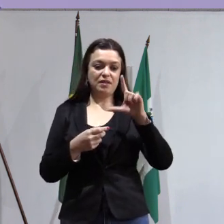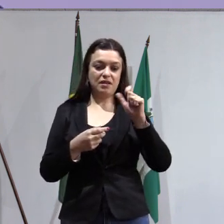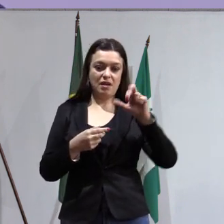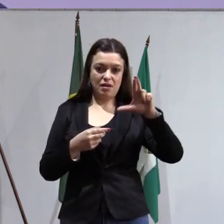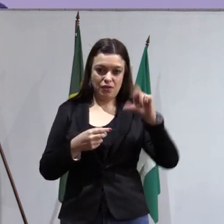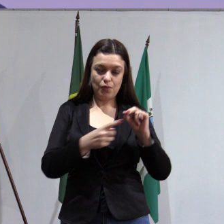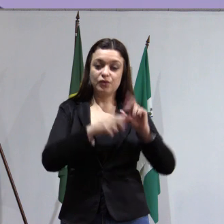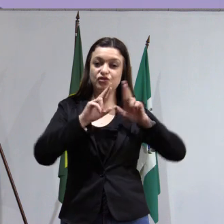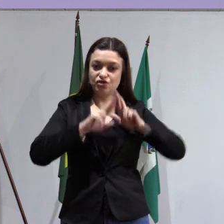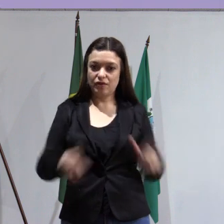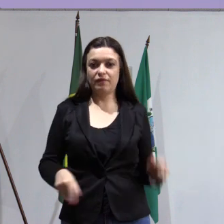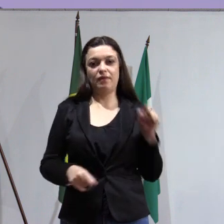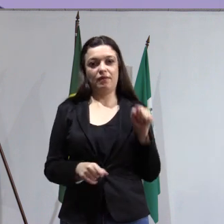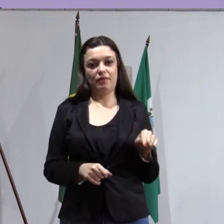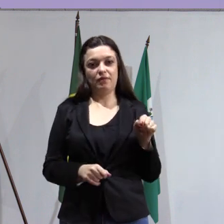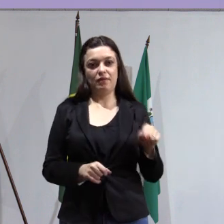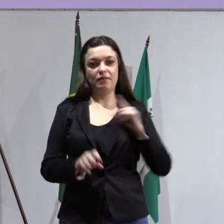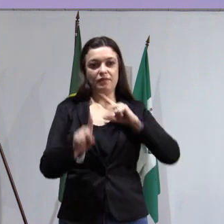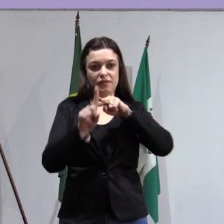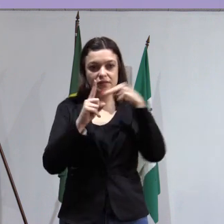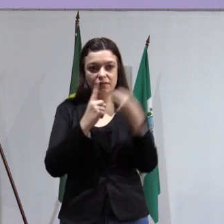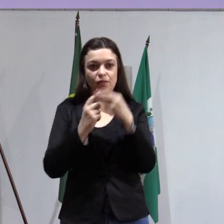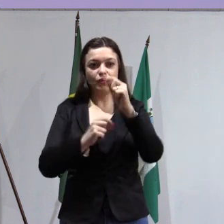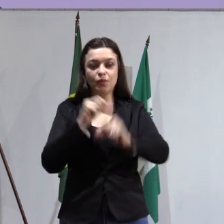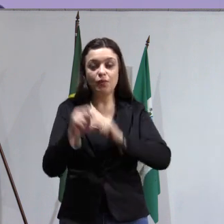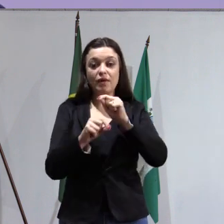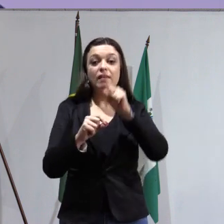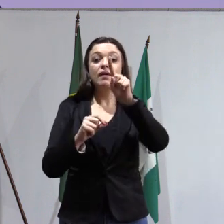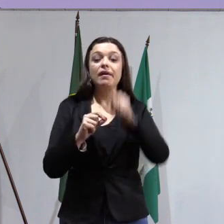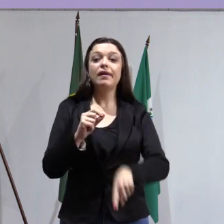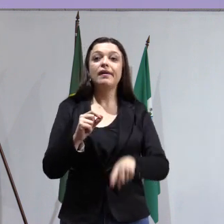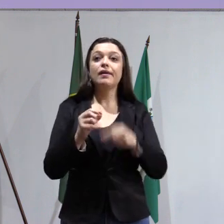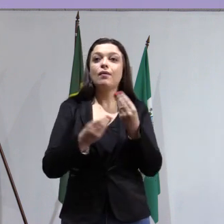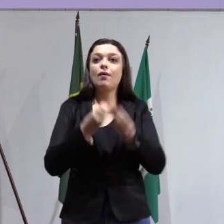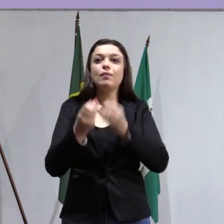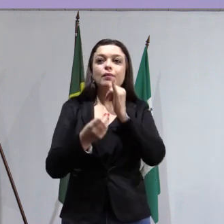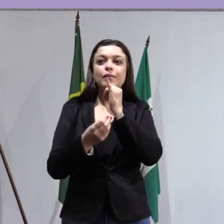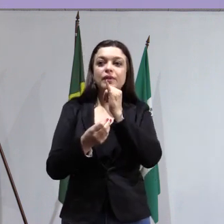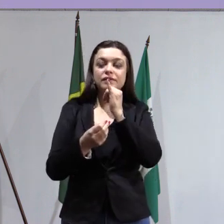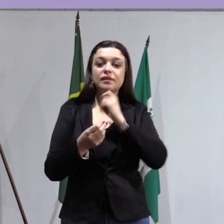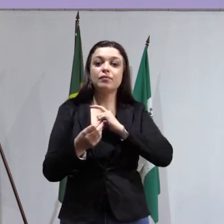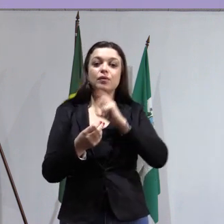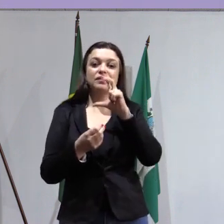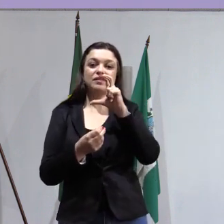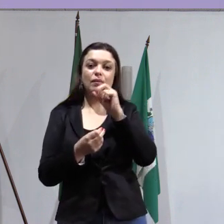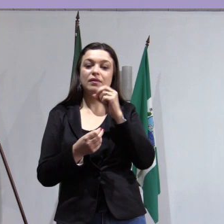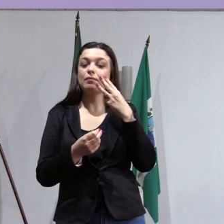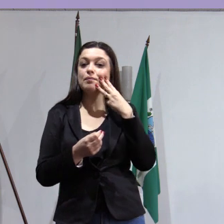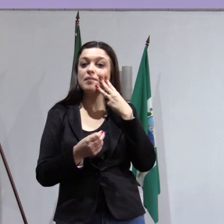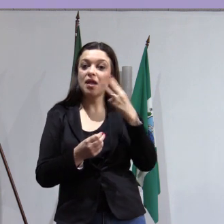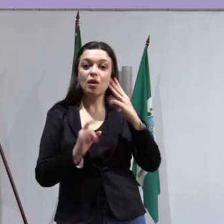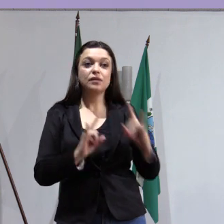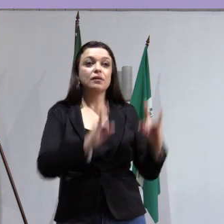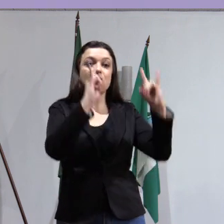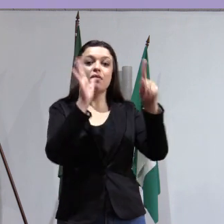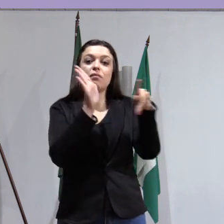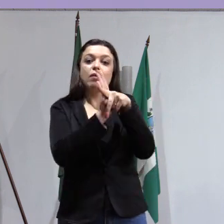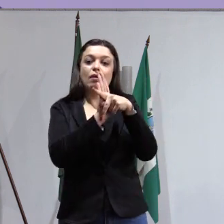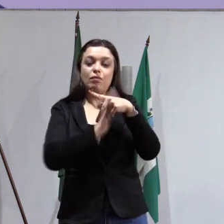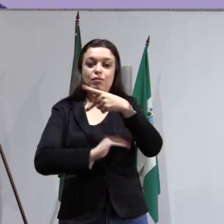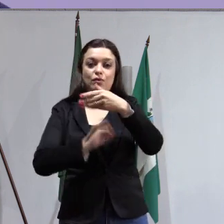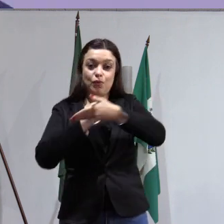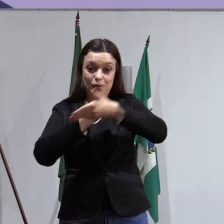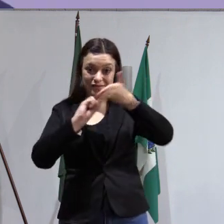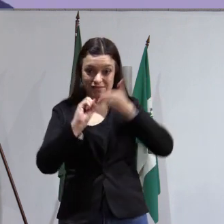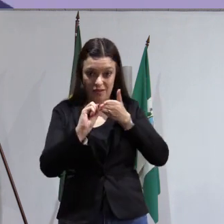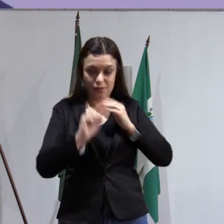imobiliário, certo? Que vem em torno de 50 milhões de imóveis da União. Então, o primeiro ponto que eu